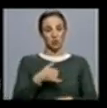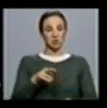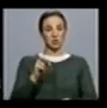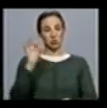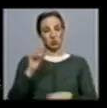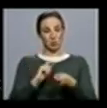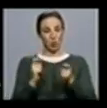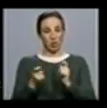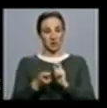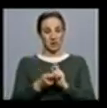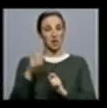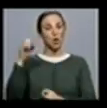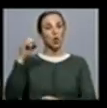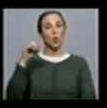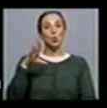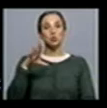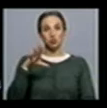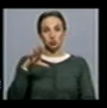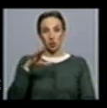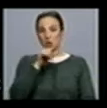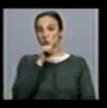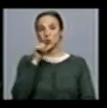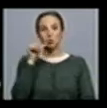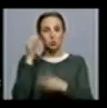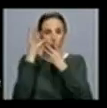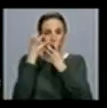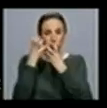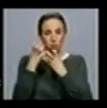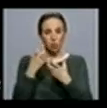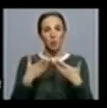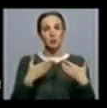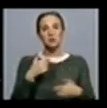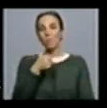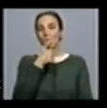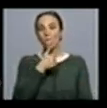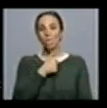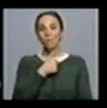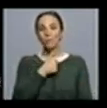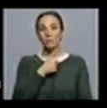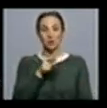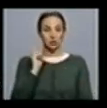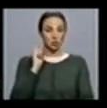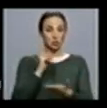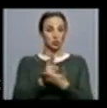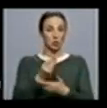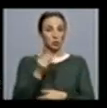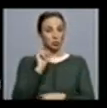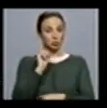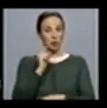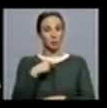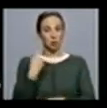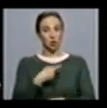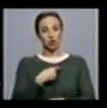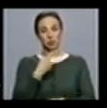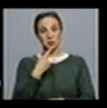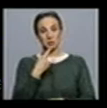viram que a luz azul estava mais escurecida do que a luz vermelha. Este resultado é fundamental para percebermos que não